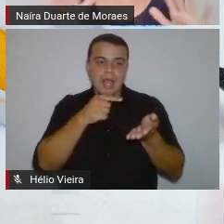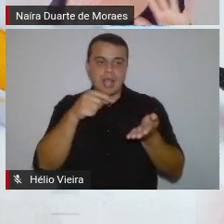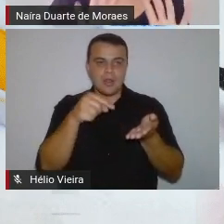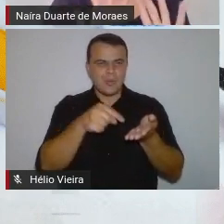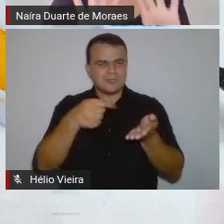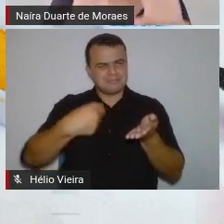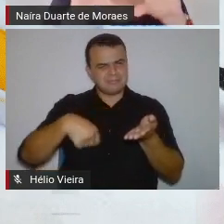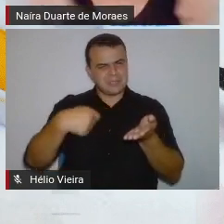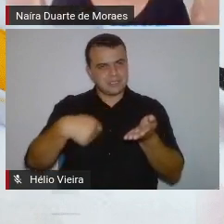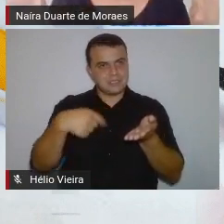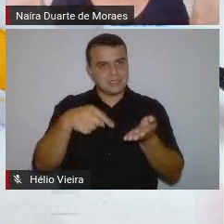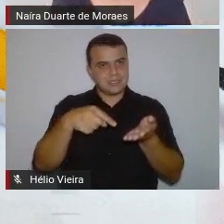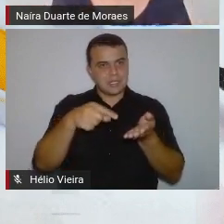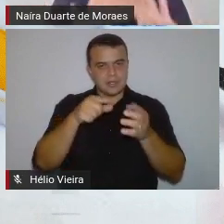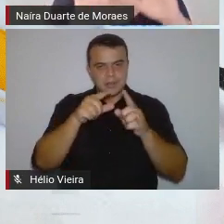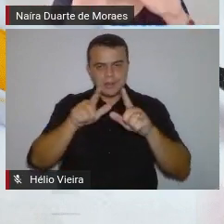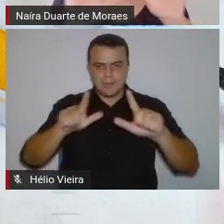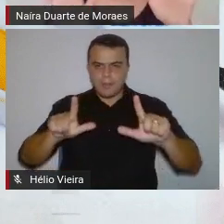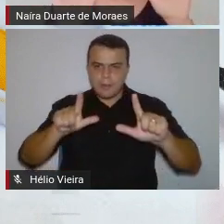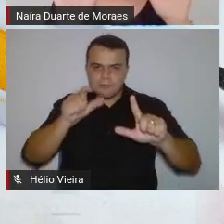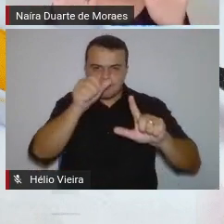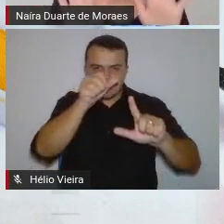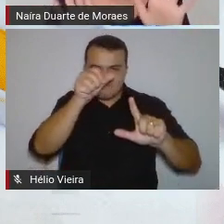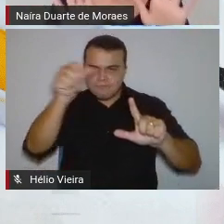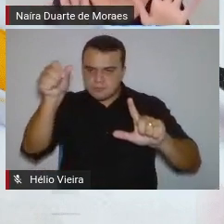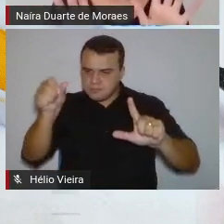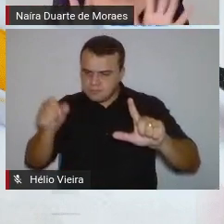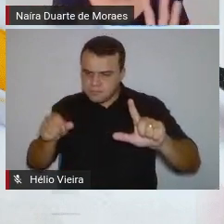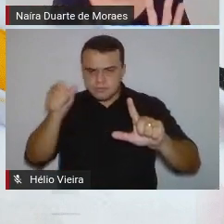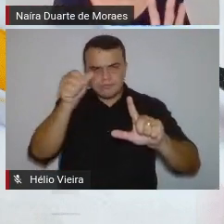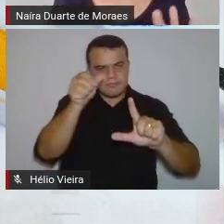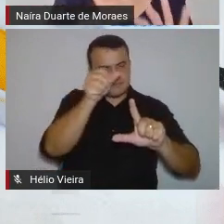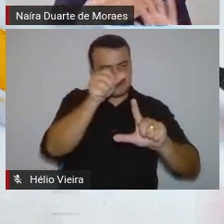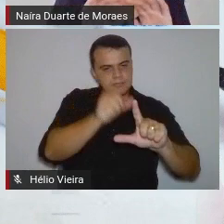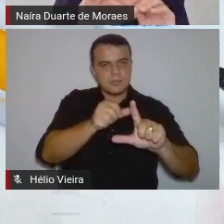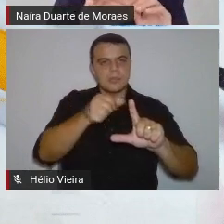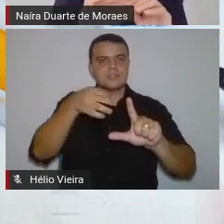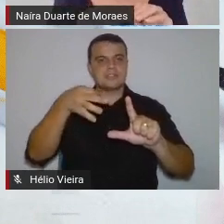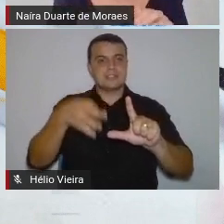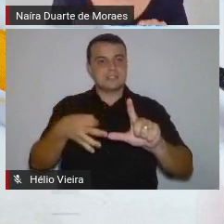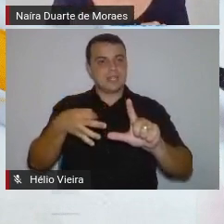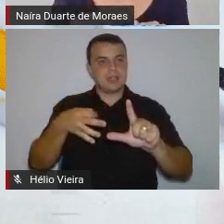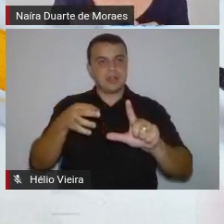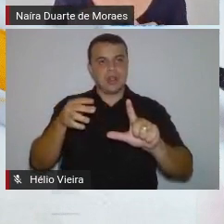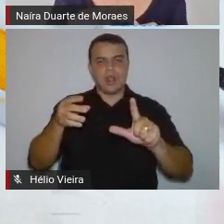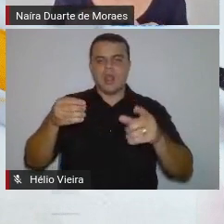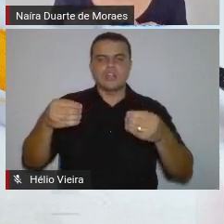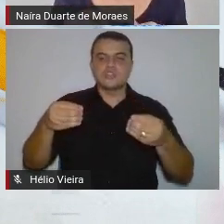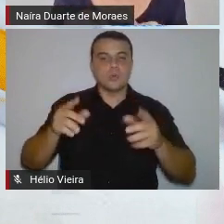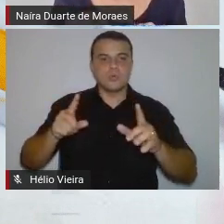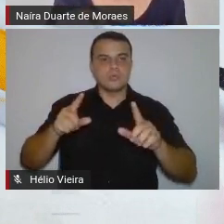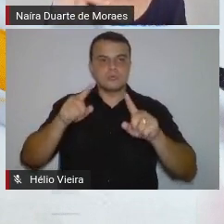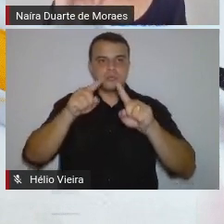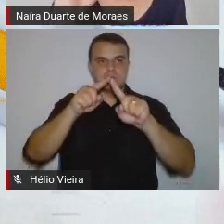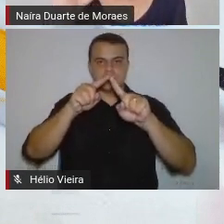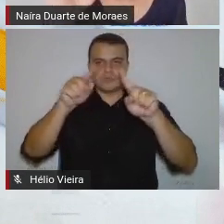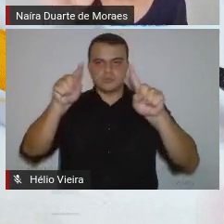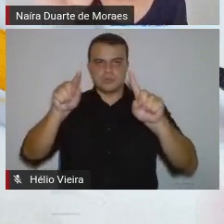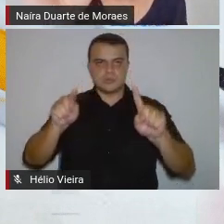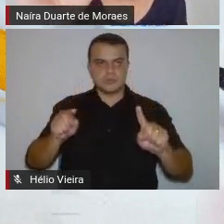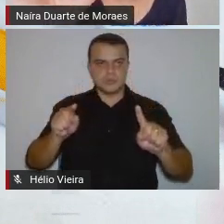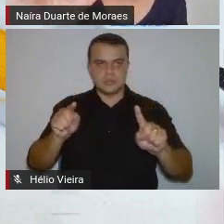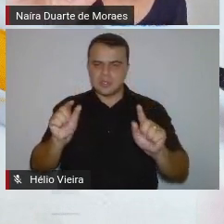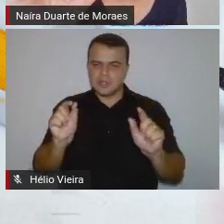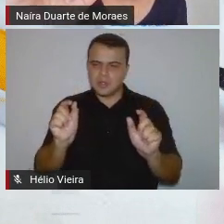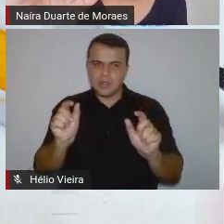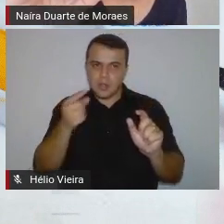vocês fixem bem o papel. Fixem ele direitinho, fixem bem. Não deixe. Em geral, eu fixo o papel com uma margem de mais ou